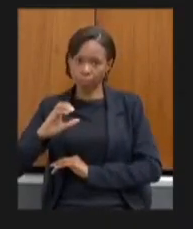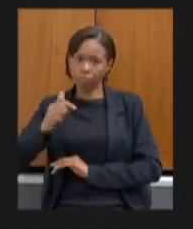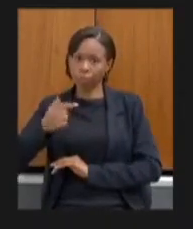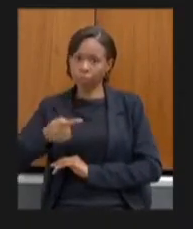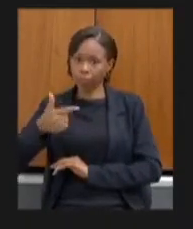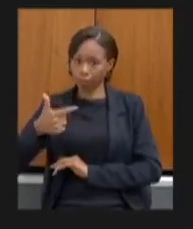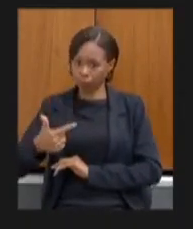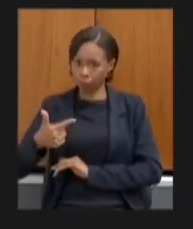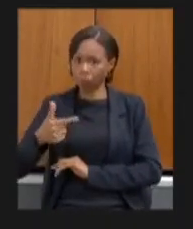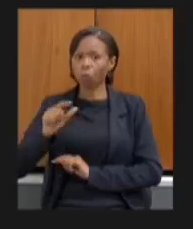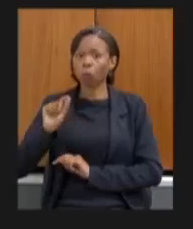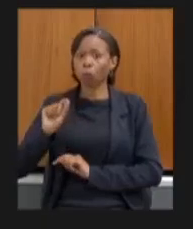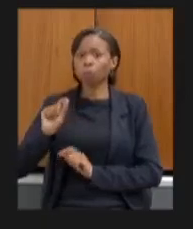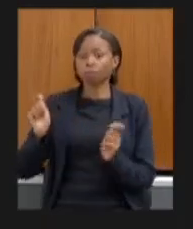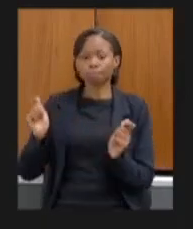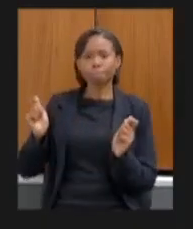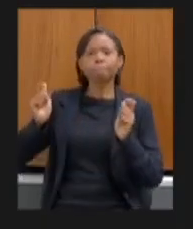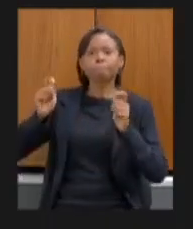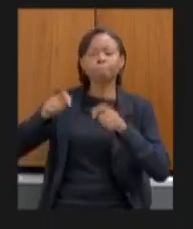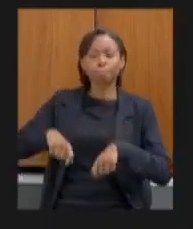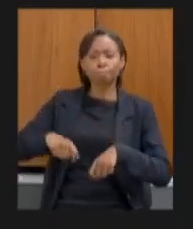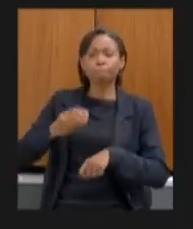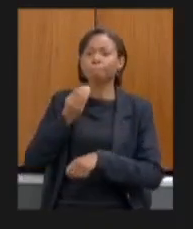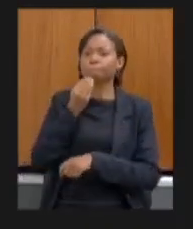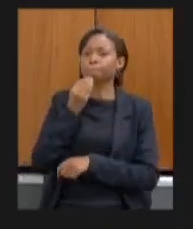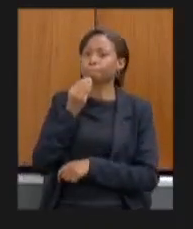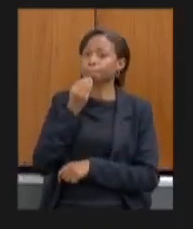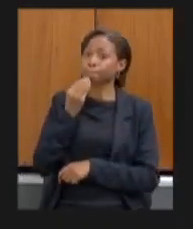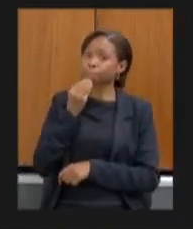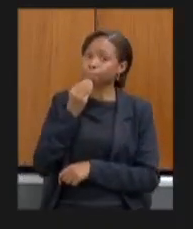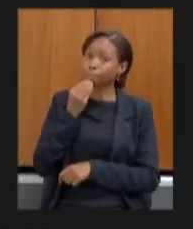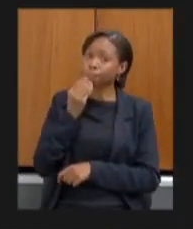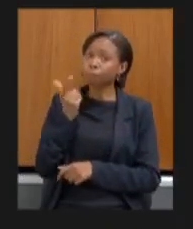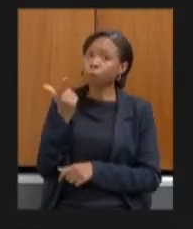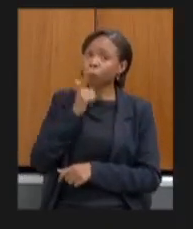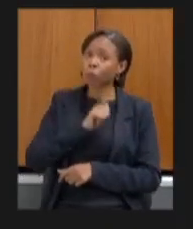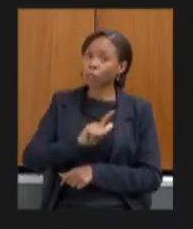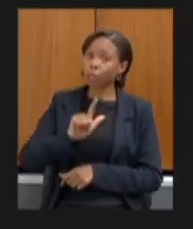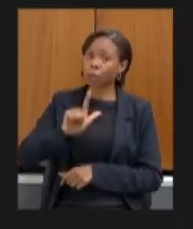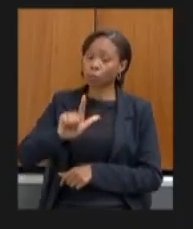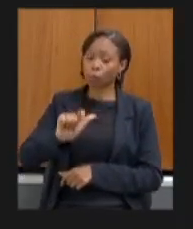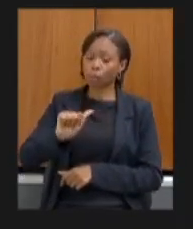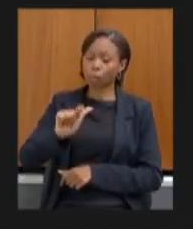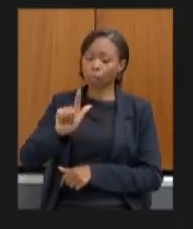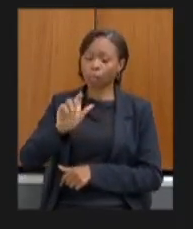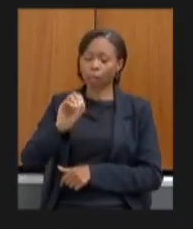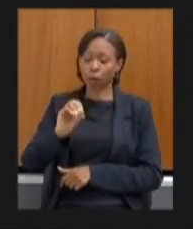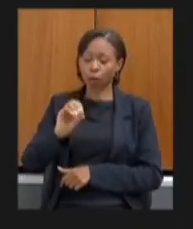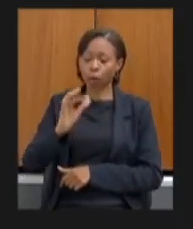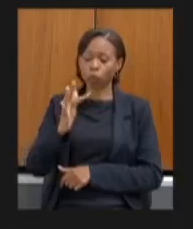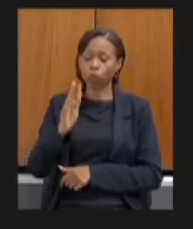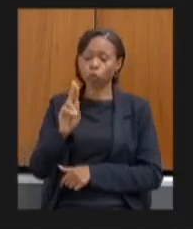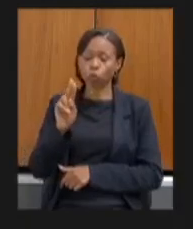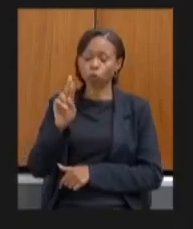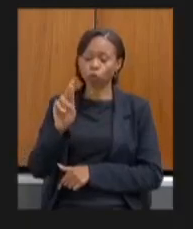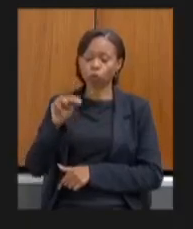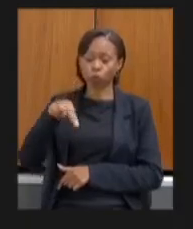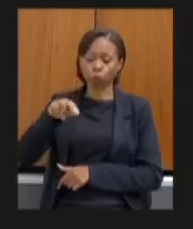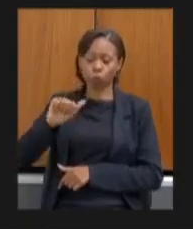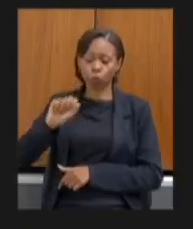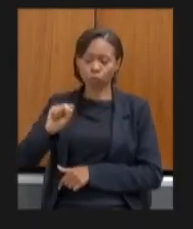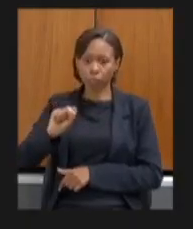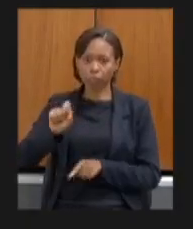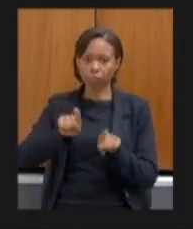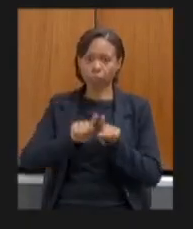possível uma expectativa da gente garantir no lago de Furnas e de Peixoto uma cota mínima a ser